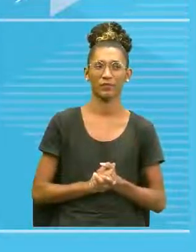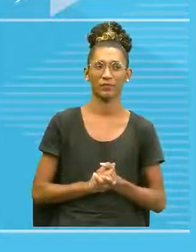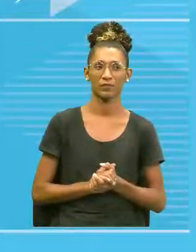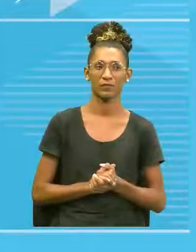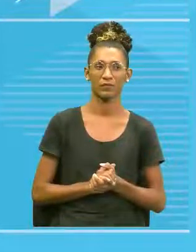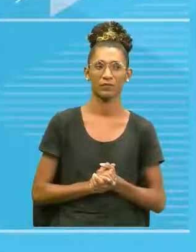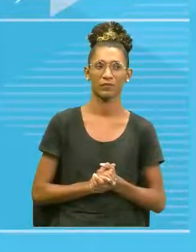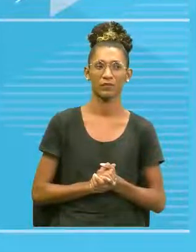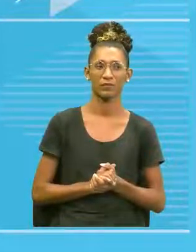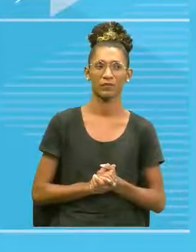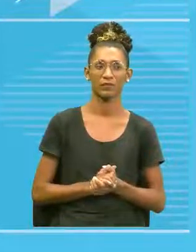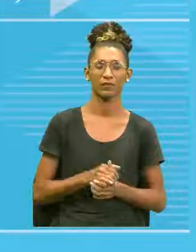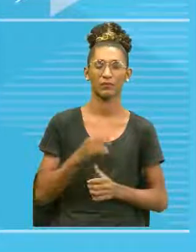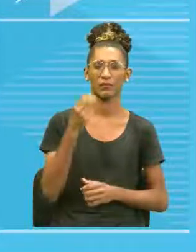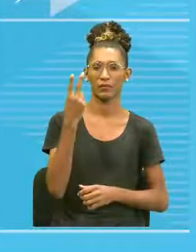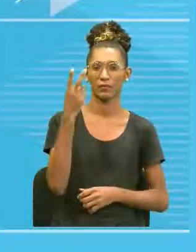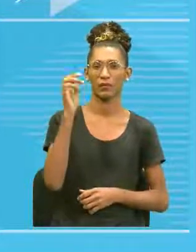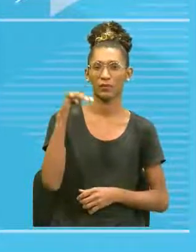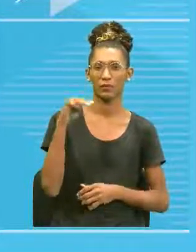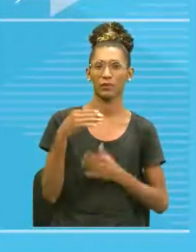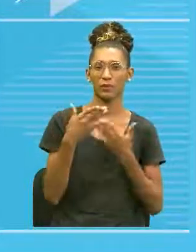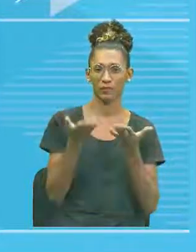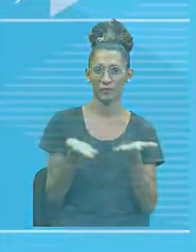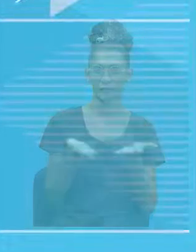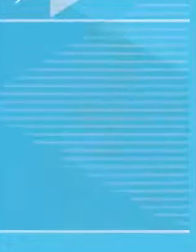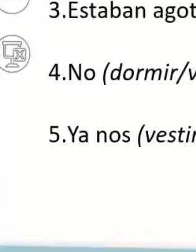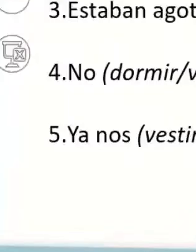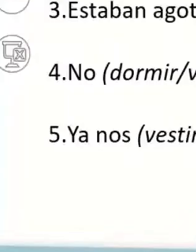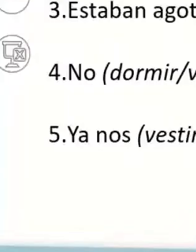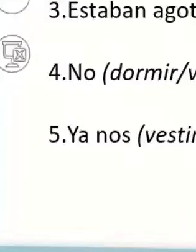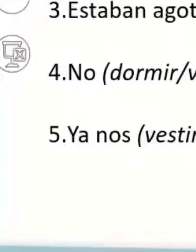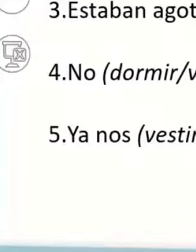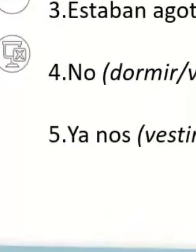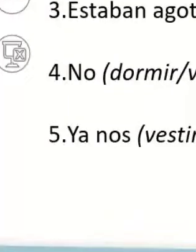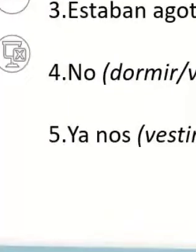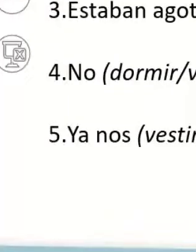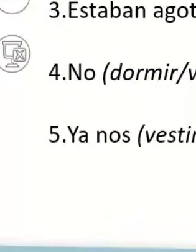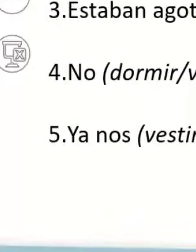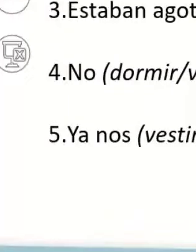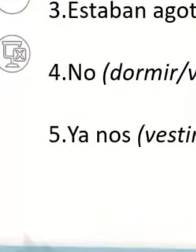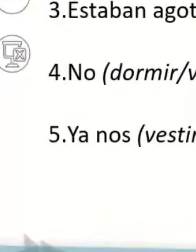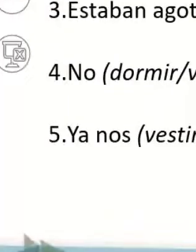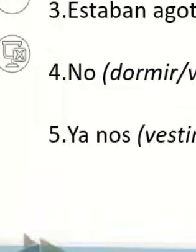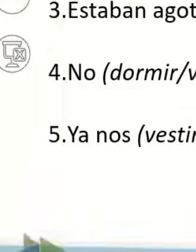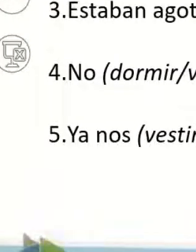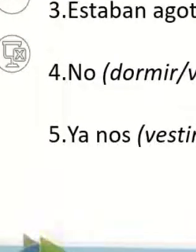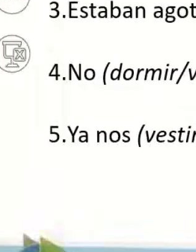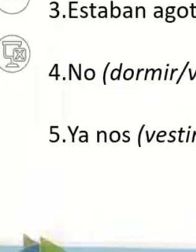marcar para gente dois minutos Jorge E aí